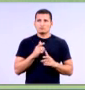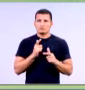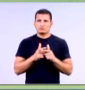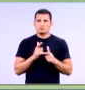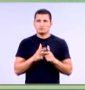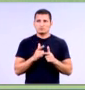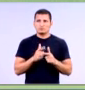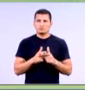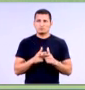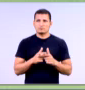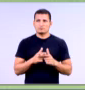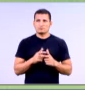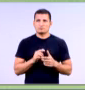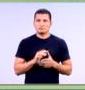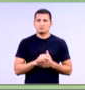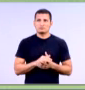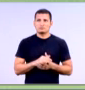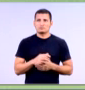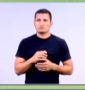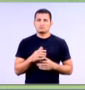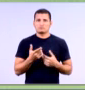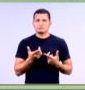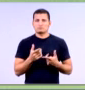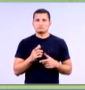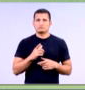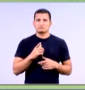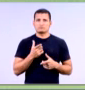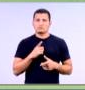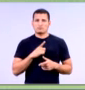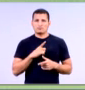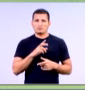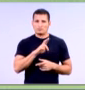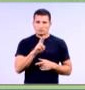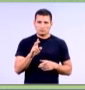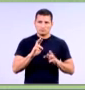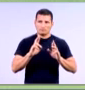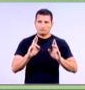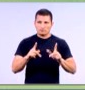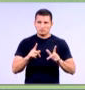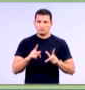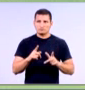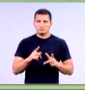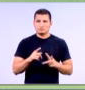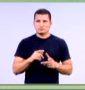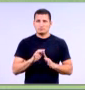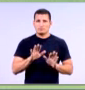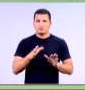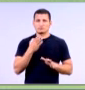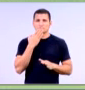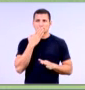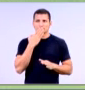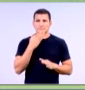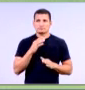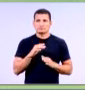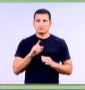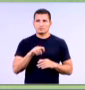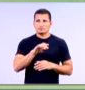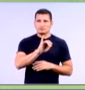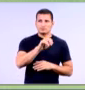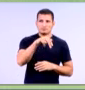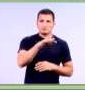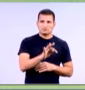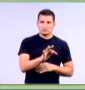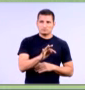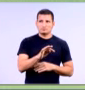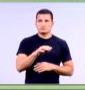Porque apesar de terem nomes diferentes, olha, nome diferente, tá diferente, os tipos, gente, olha, inteiro